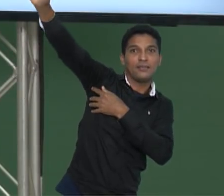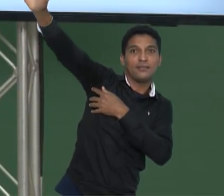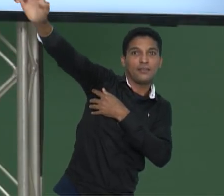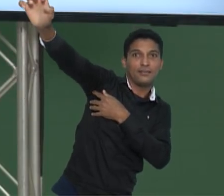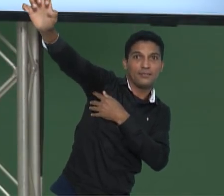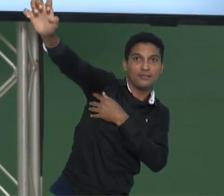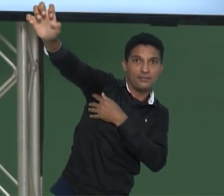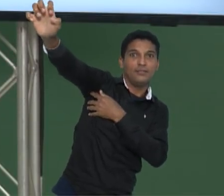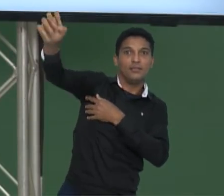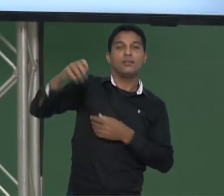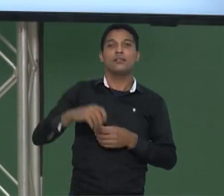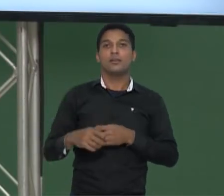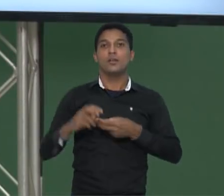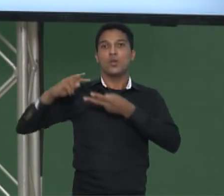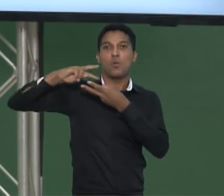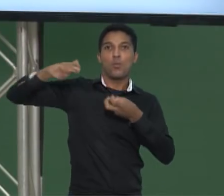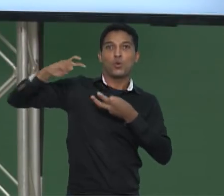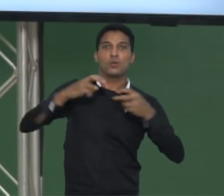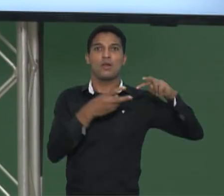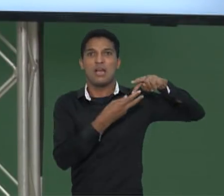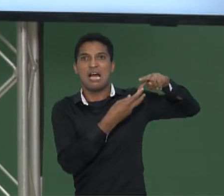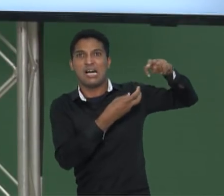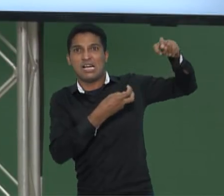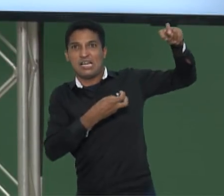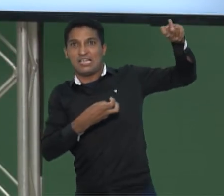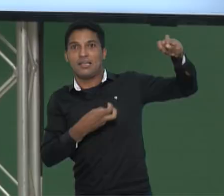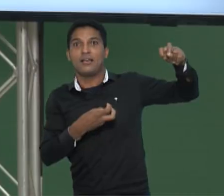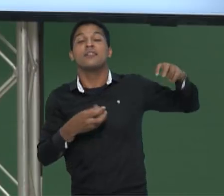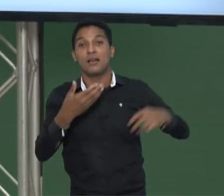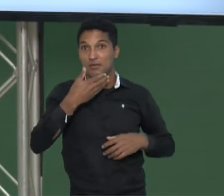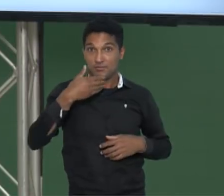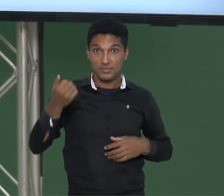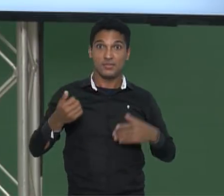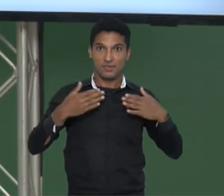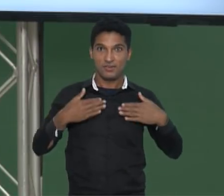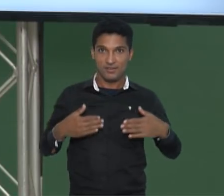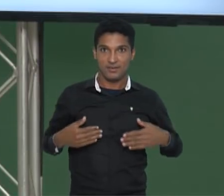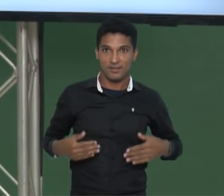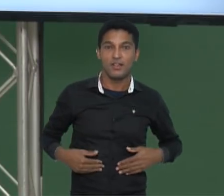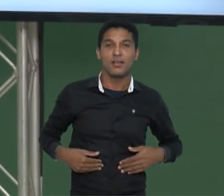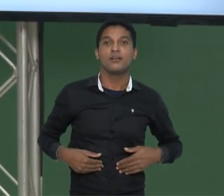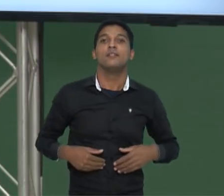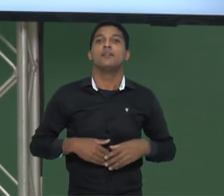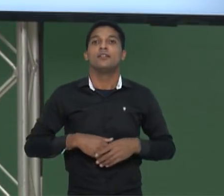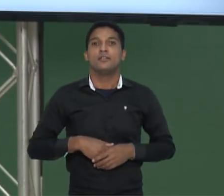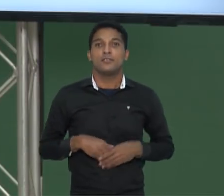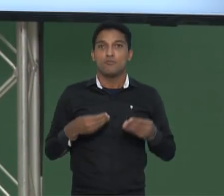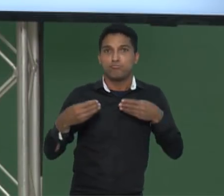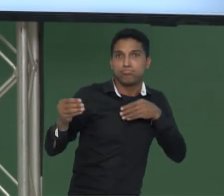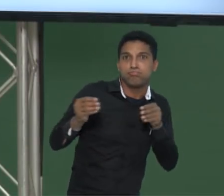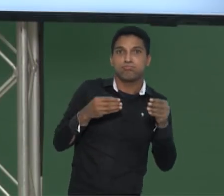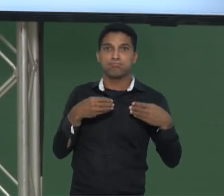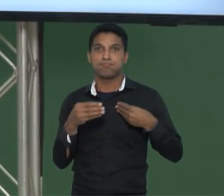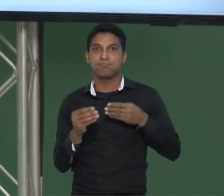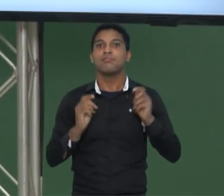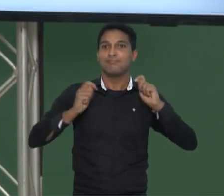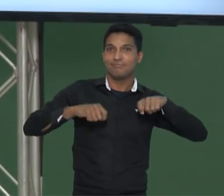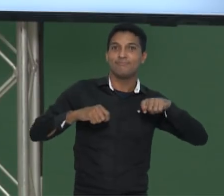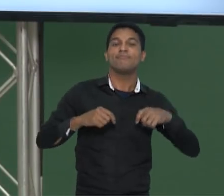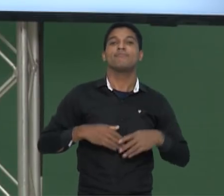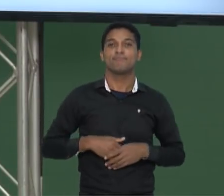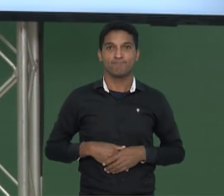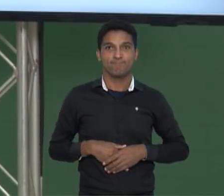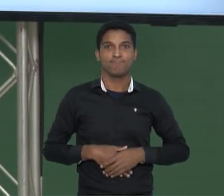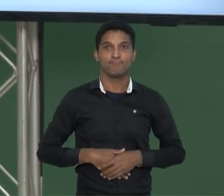meus músculos, e isso vai trazendo melhoras para a minha condição de flexibilidade. Então, esse